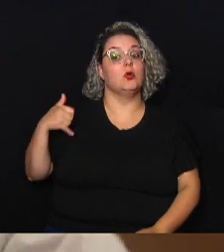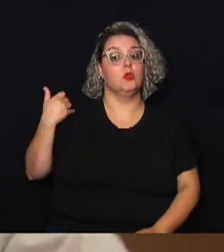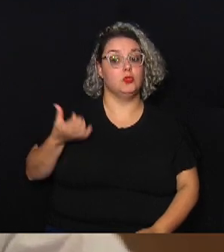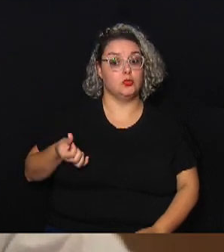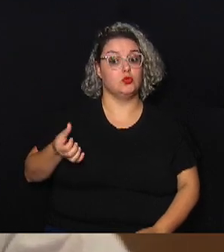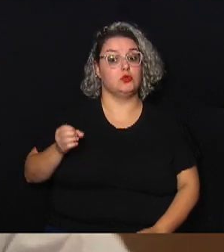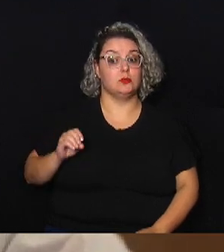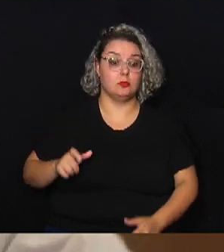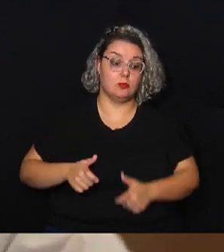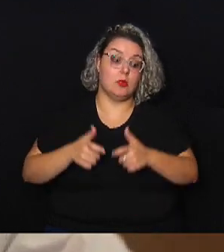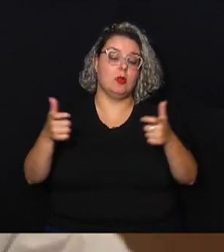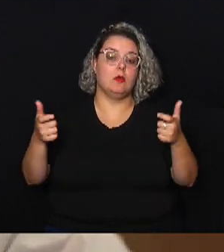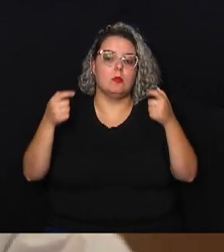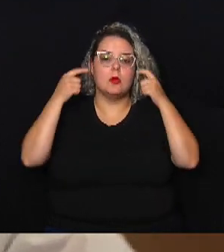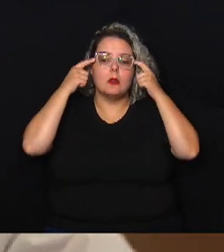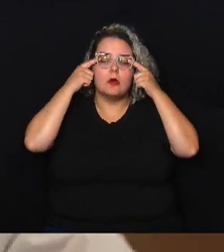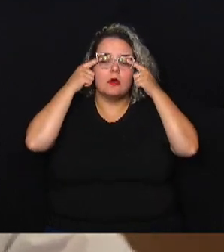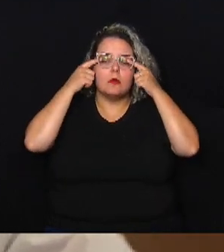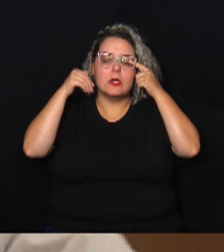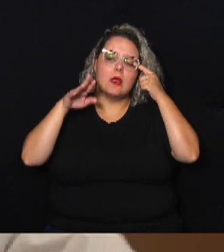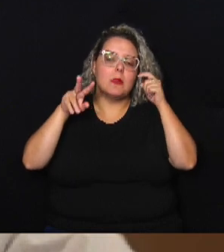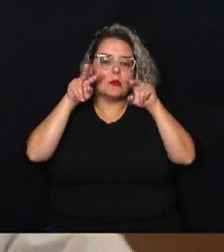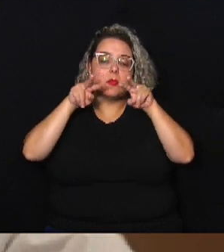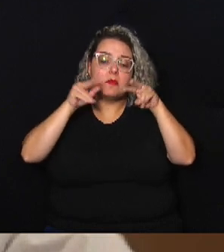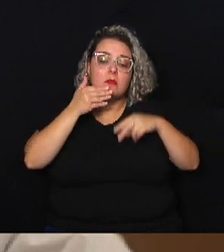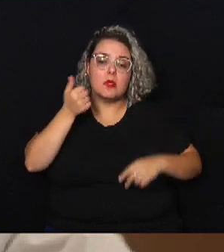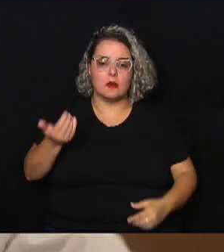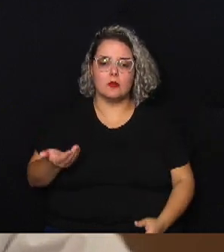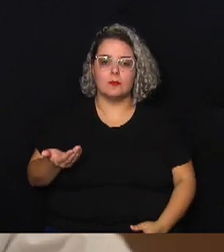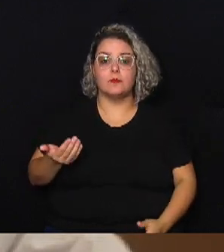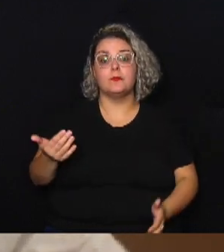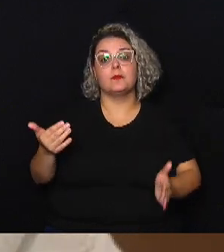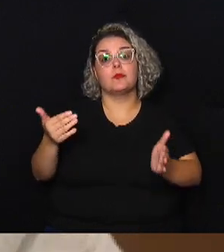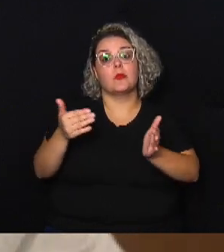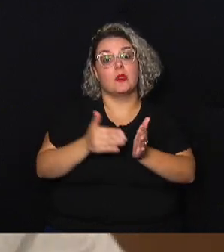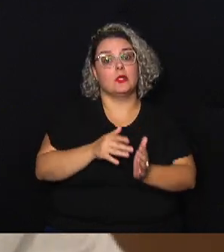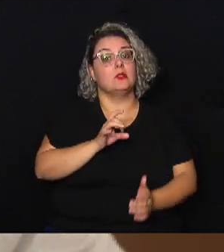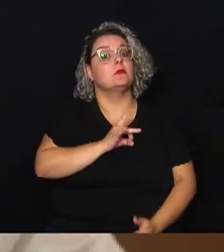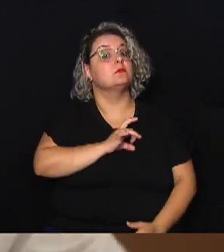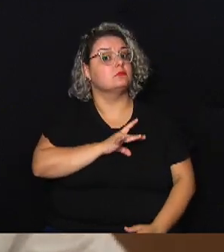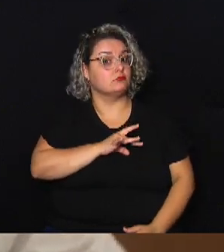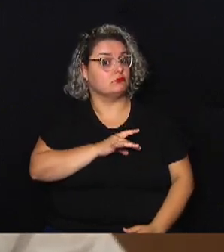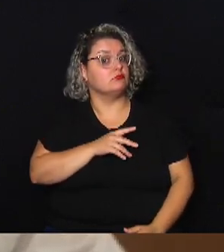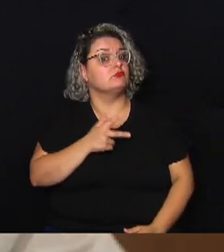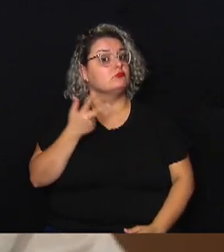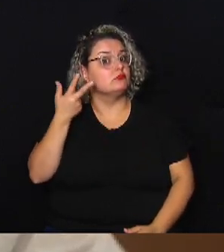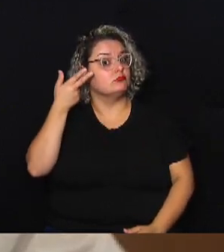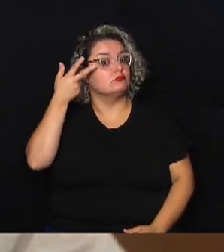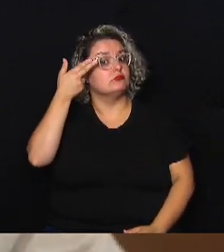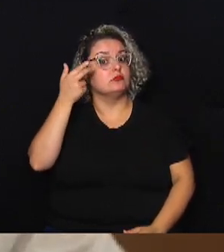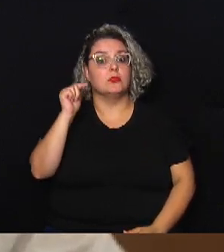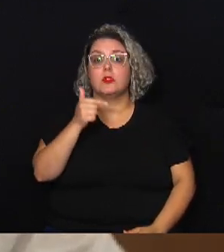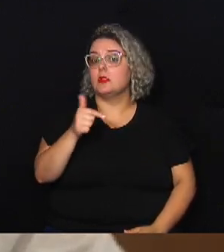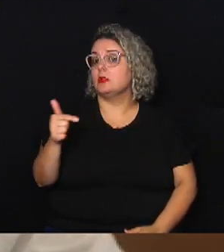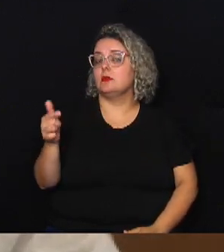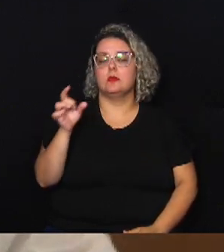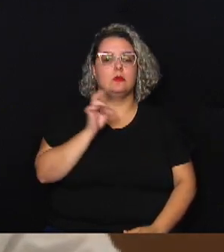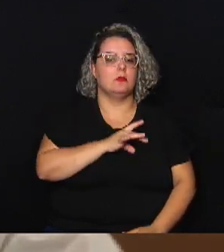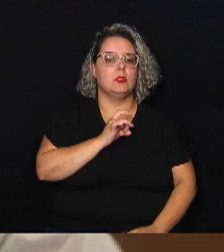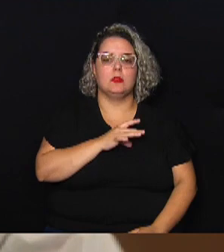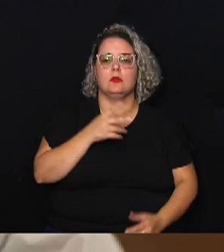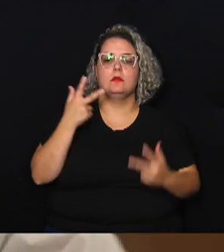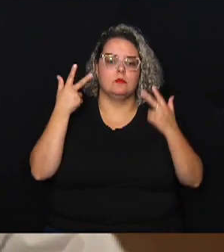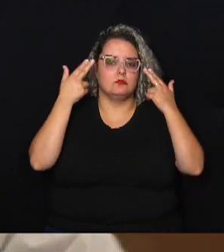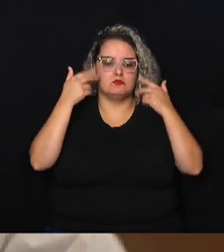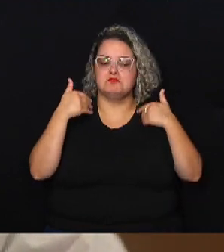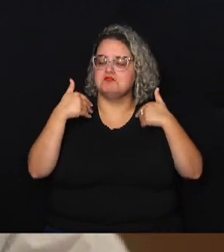muito grande na pálpebra, e mesmo aqueles que têm medo de cirurgia, porque aqueles que não têm medo de cirurgia aí já